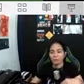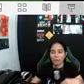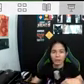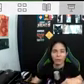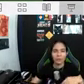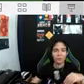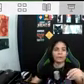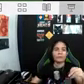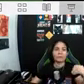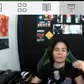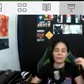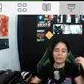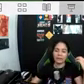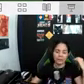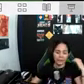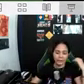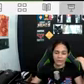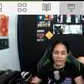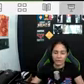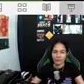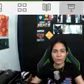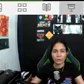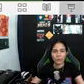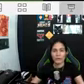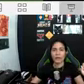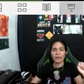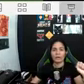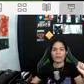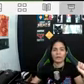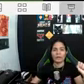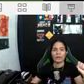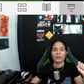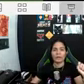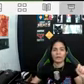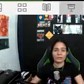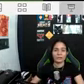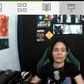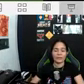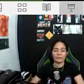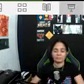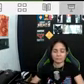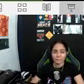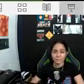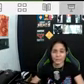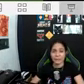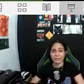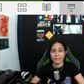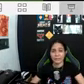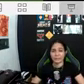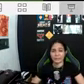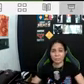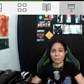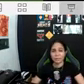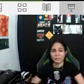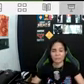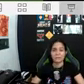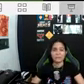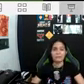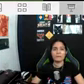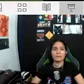ela é do Japão, se ela é de Portugal, né? Então, a gente tem essas variações